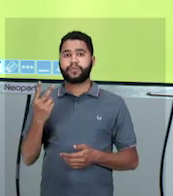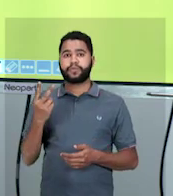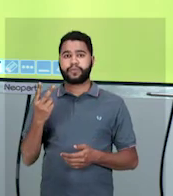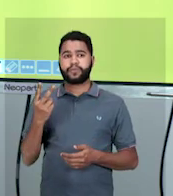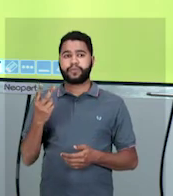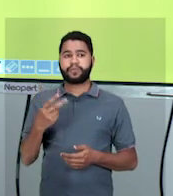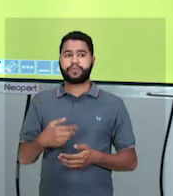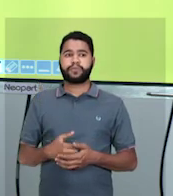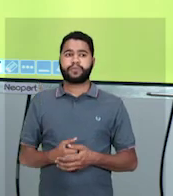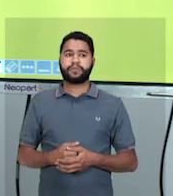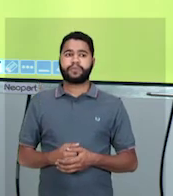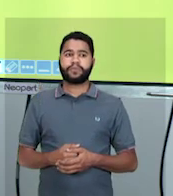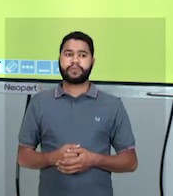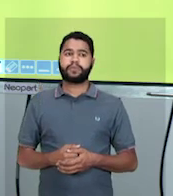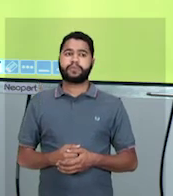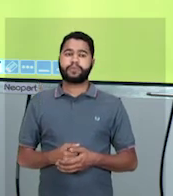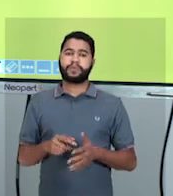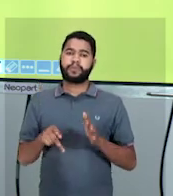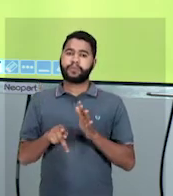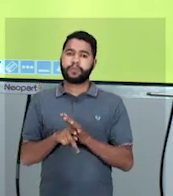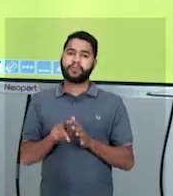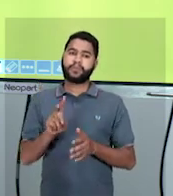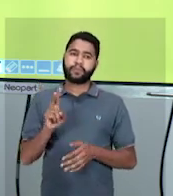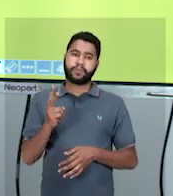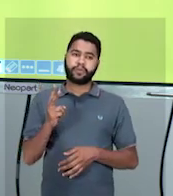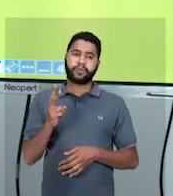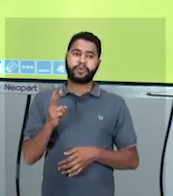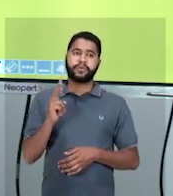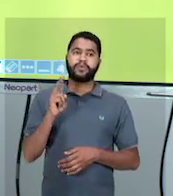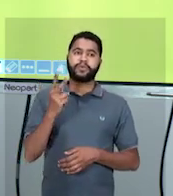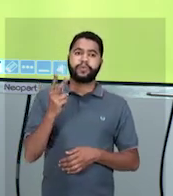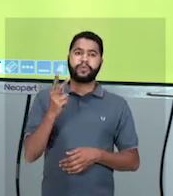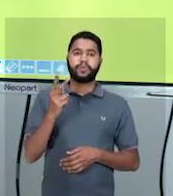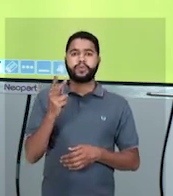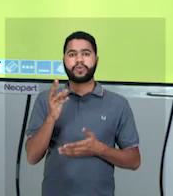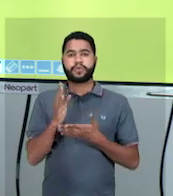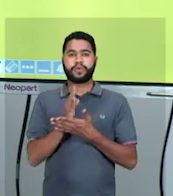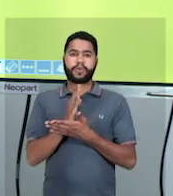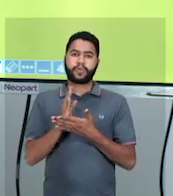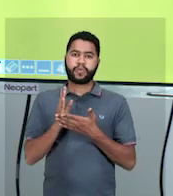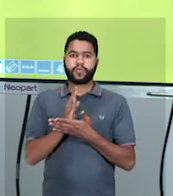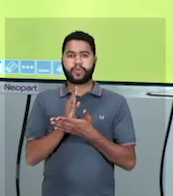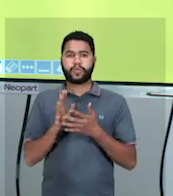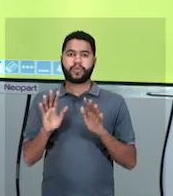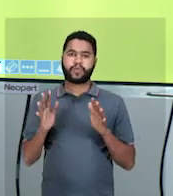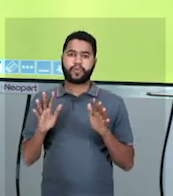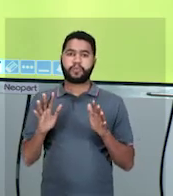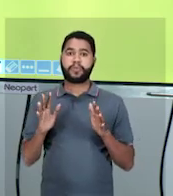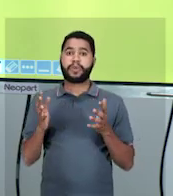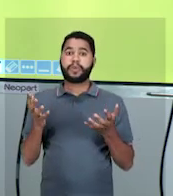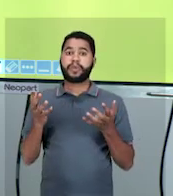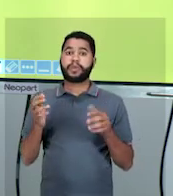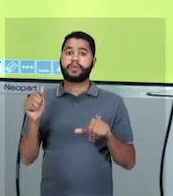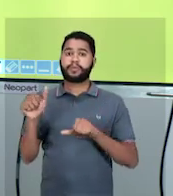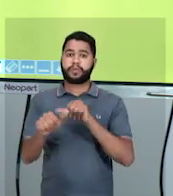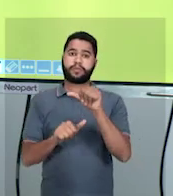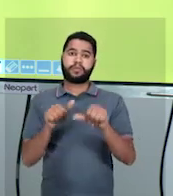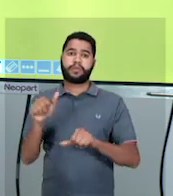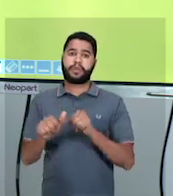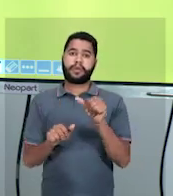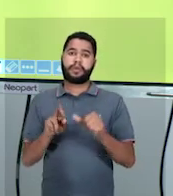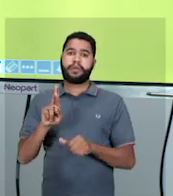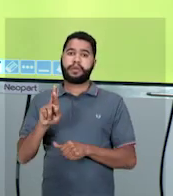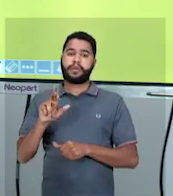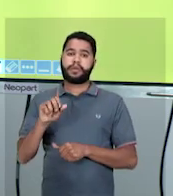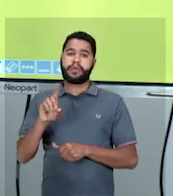Não sei se 720 serão duas voltas tão duas voltas e alguma coisa mas nós queremos aqui transformar passar de